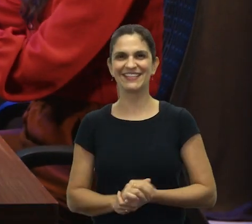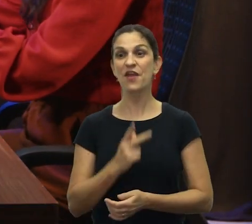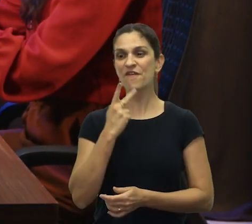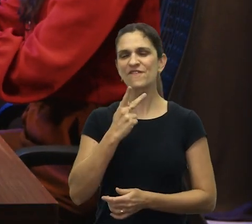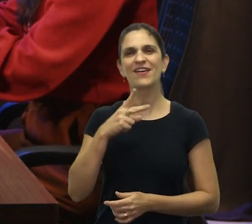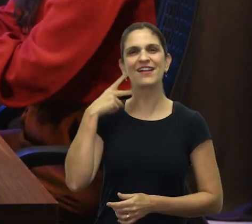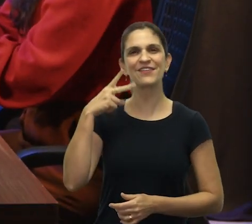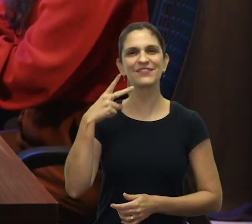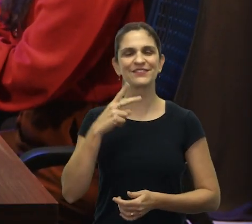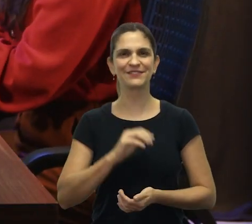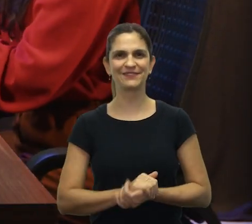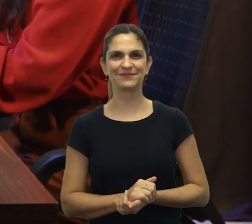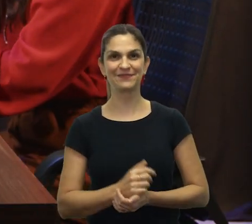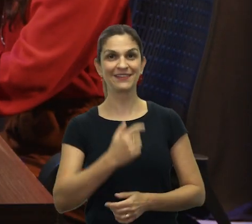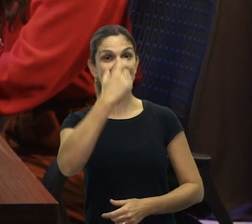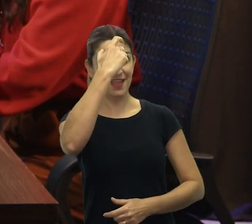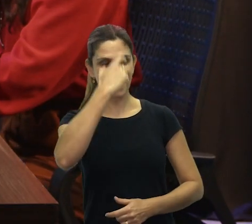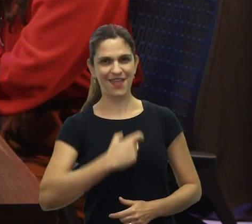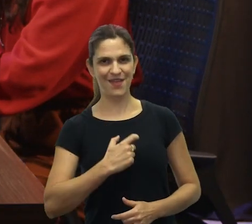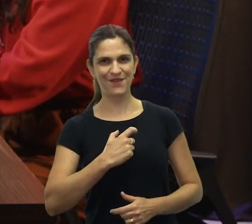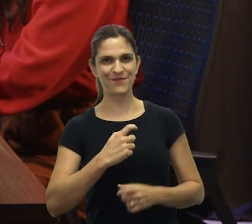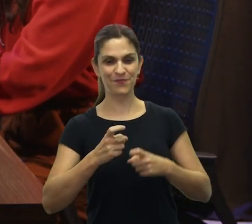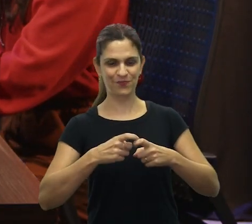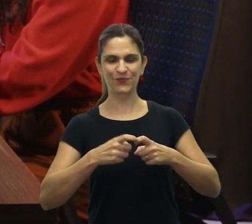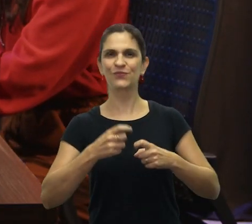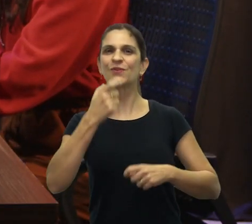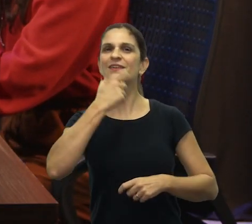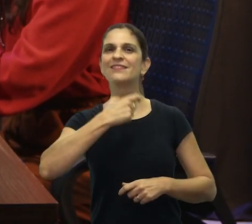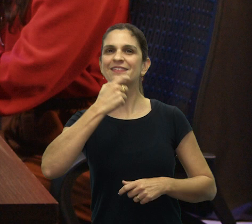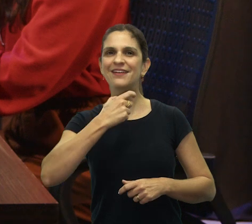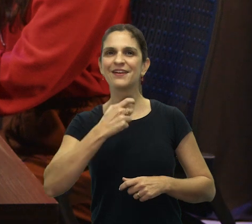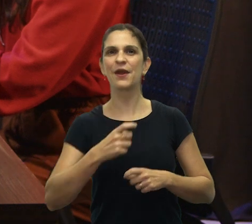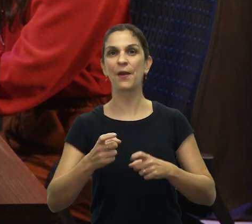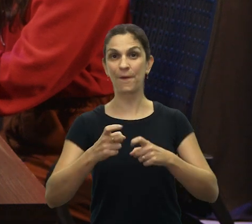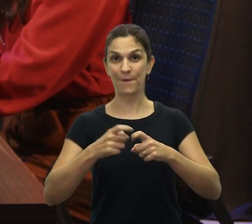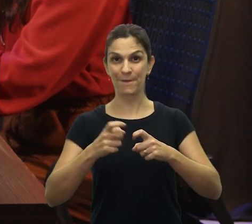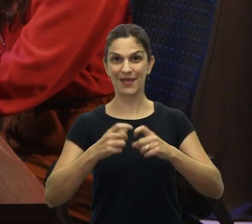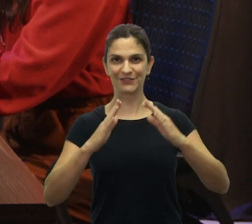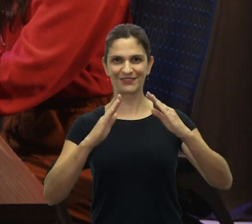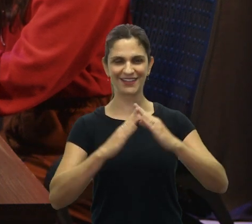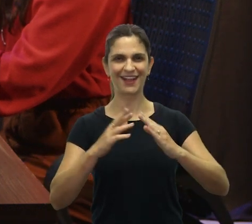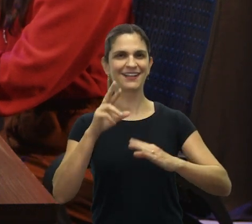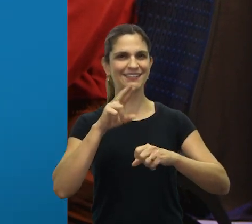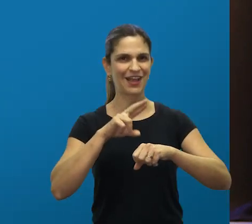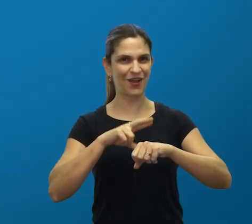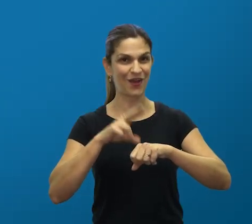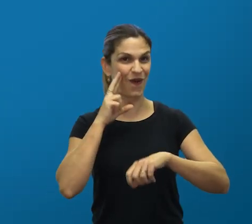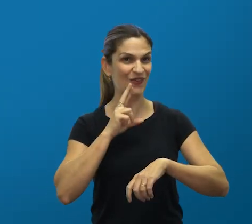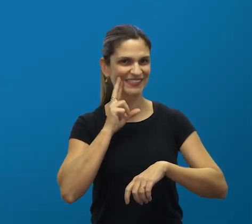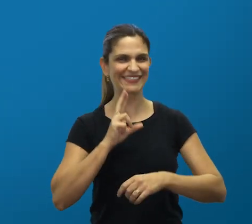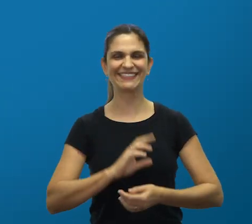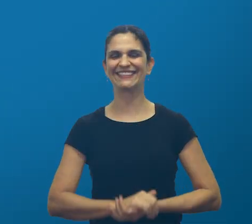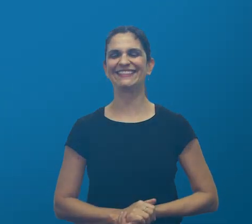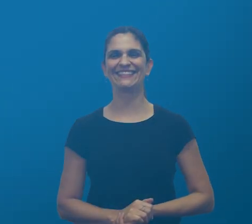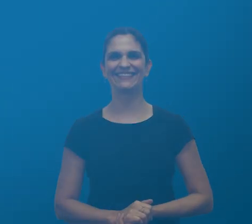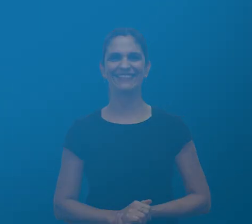Fala, vereador! Sou eu, Dr. Vitor Rocha, o médico da Casa Rosa.